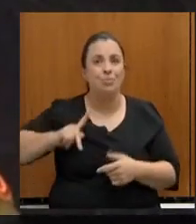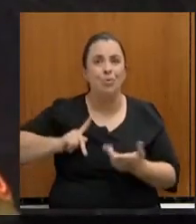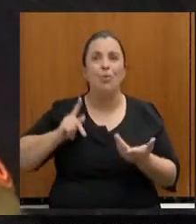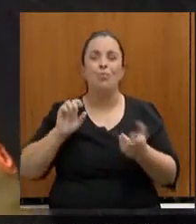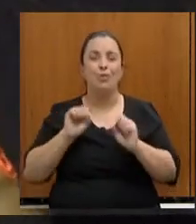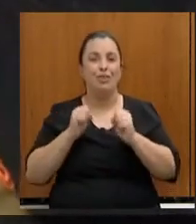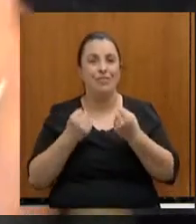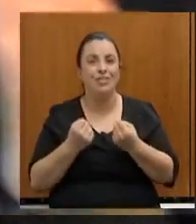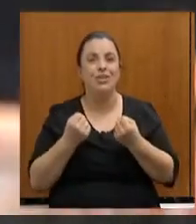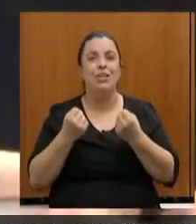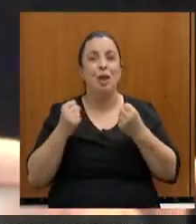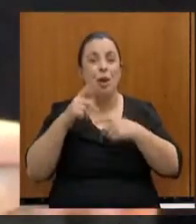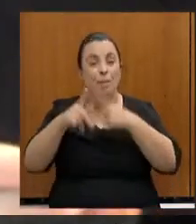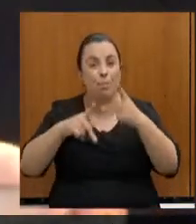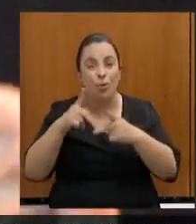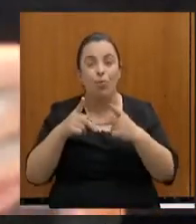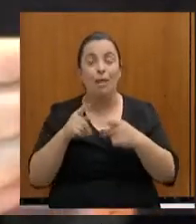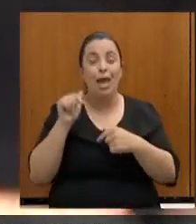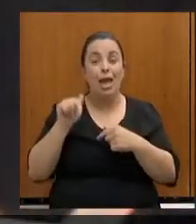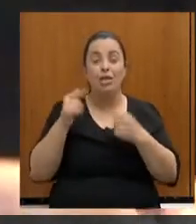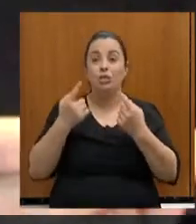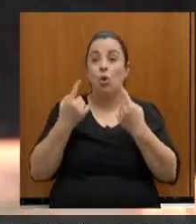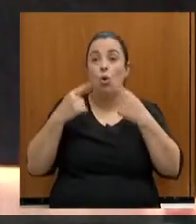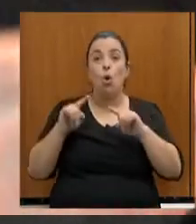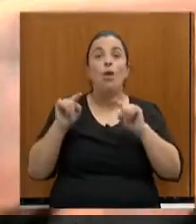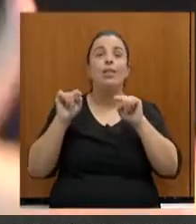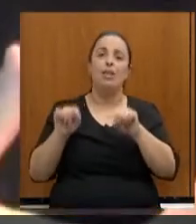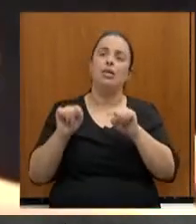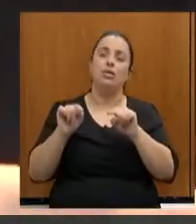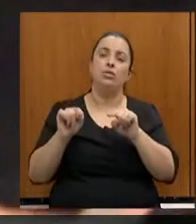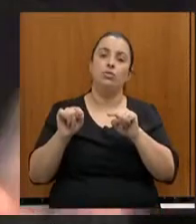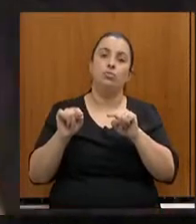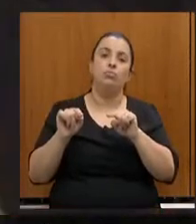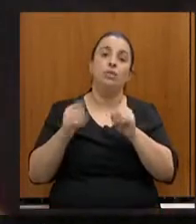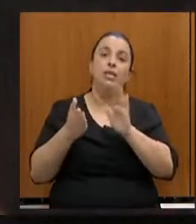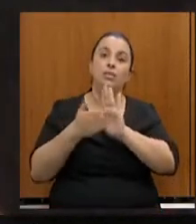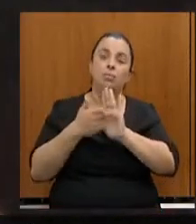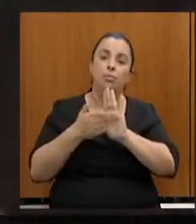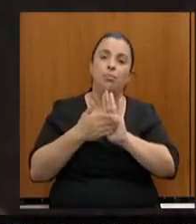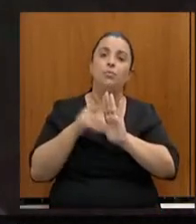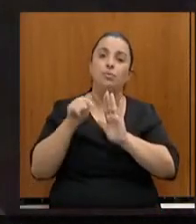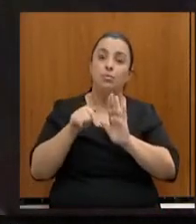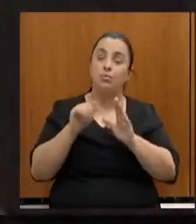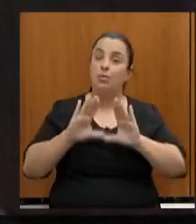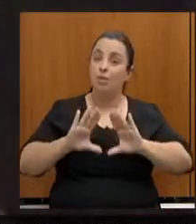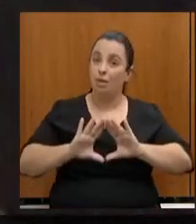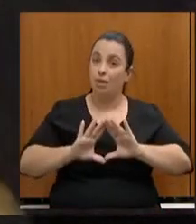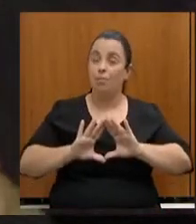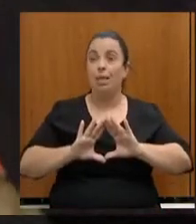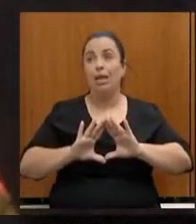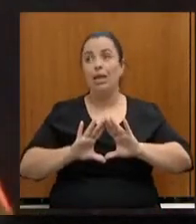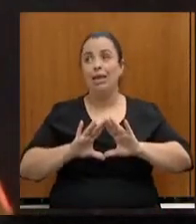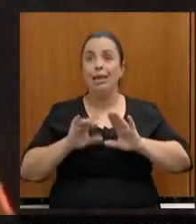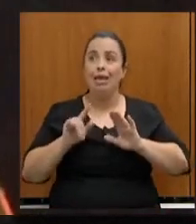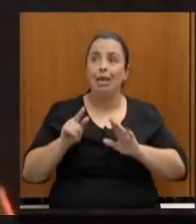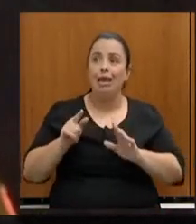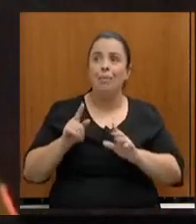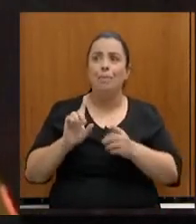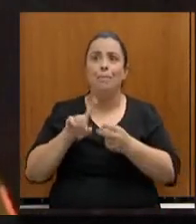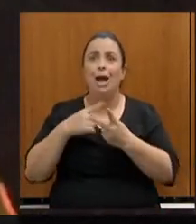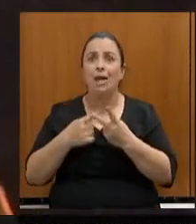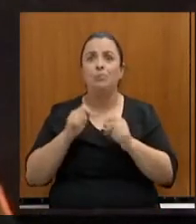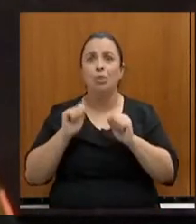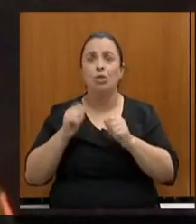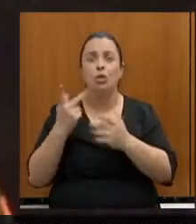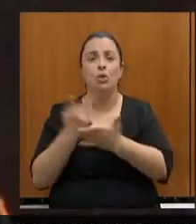Pública eu já te encontrar a mente aí isso aí inclusive com ações de improbidade contra aqueles que assinarem